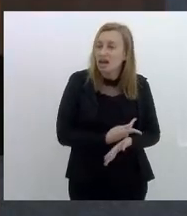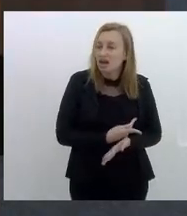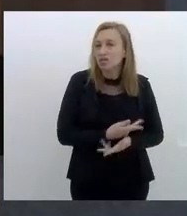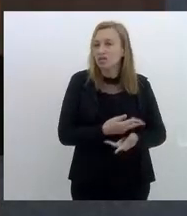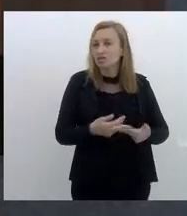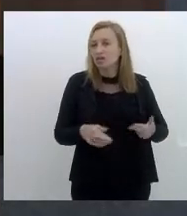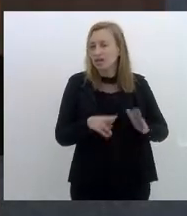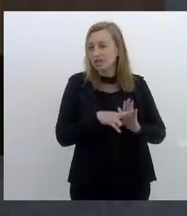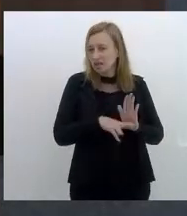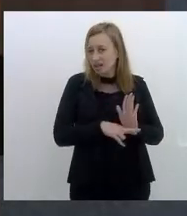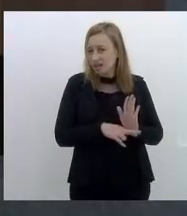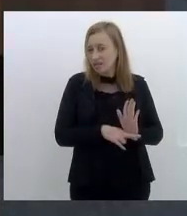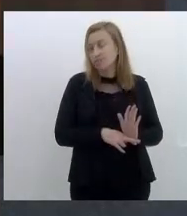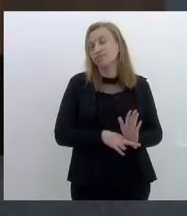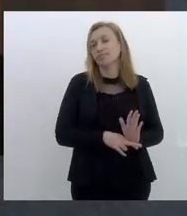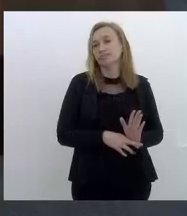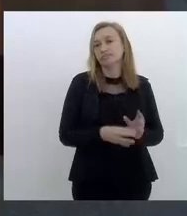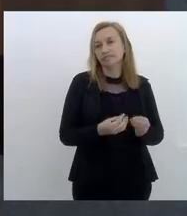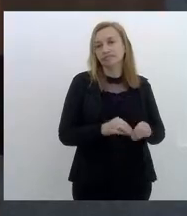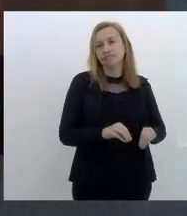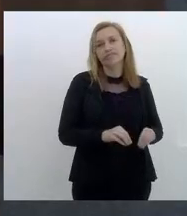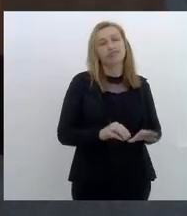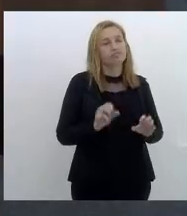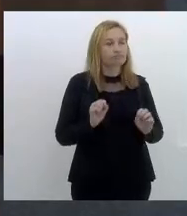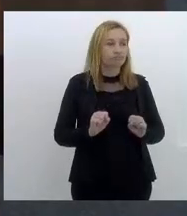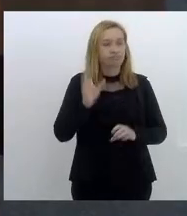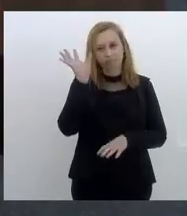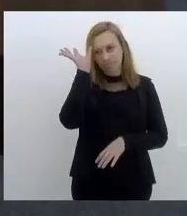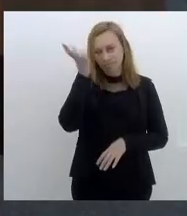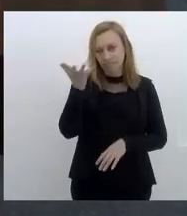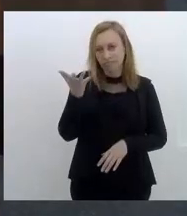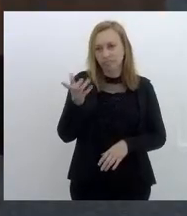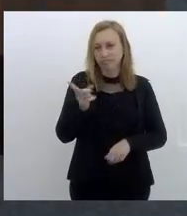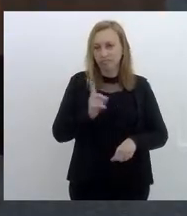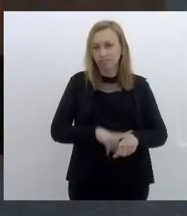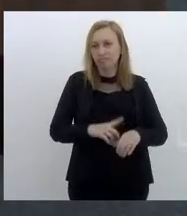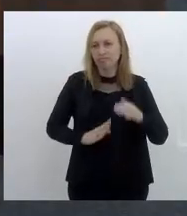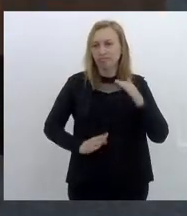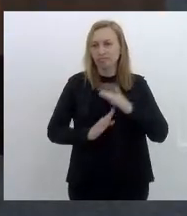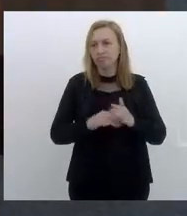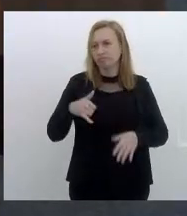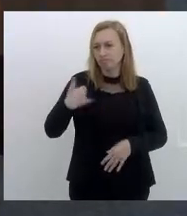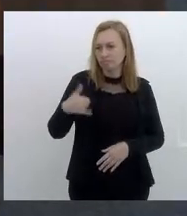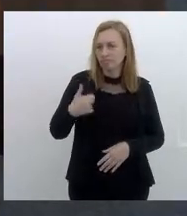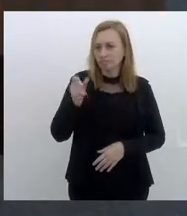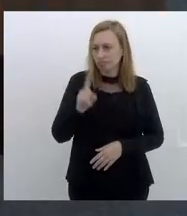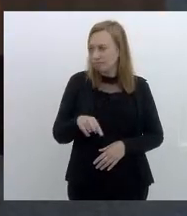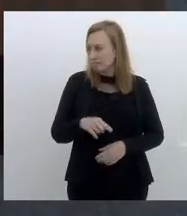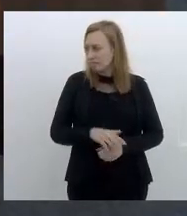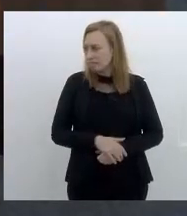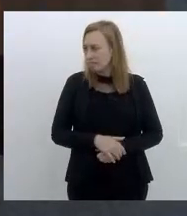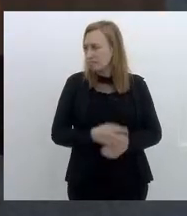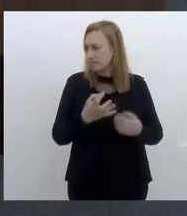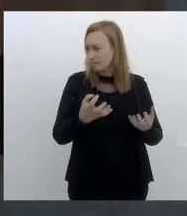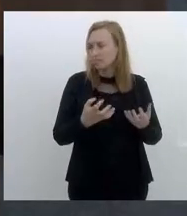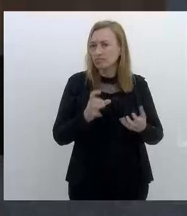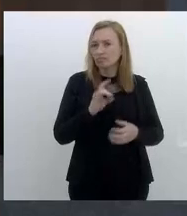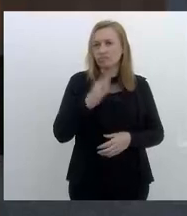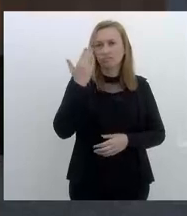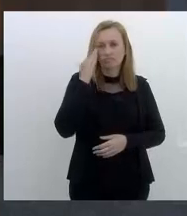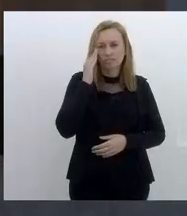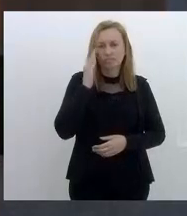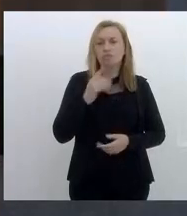né até porque a gente faz fica mais resolveria com a questão do teto do limite de idade eu tô não Queria só